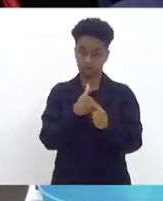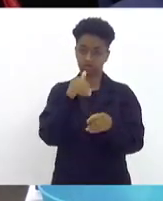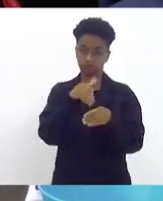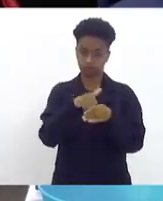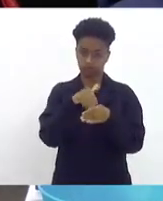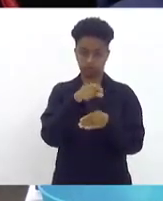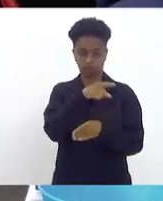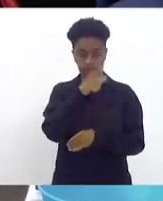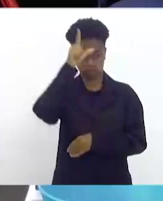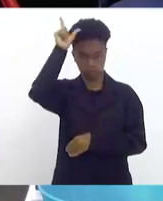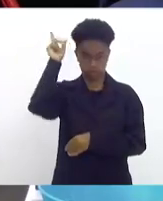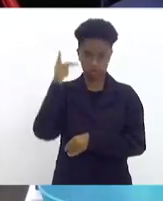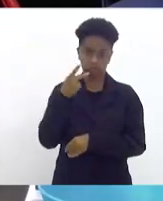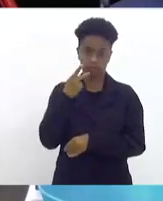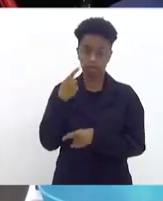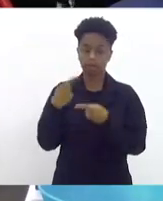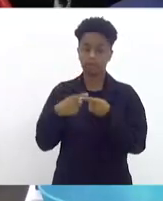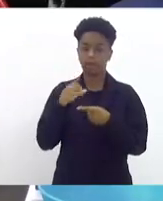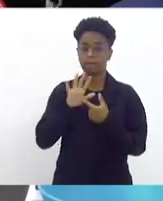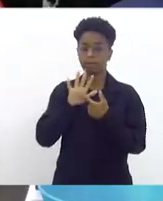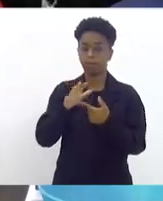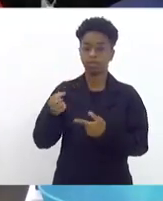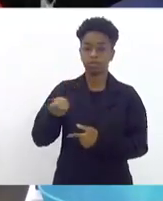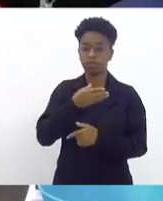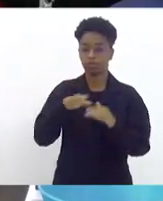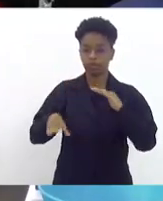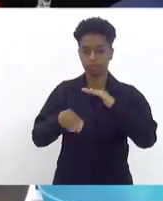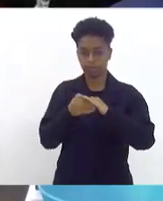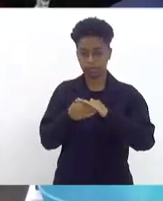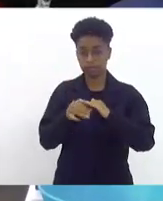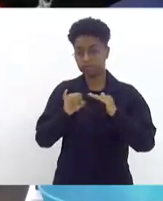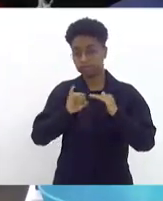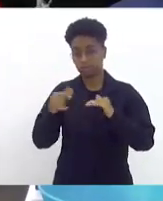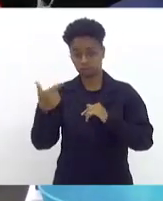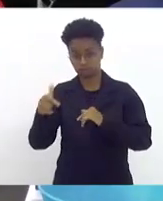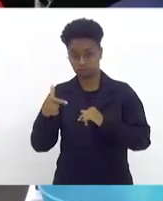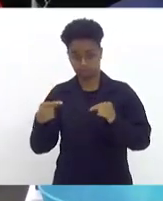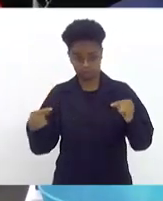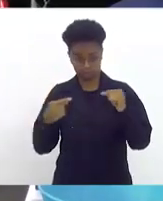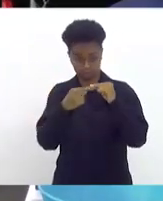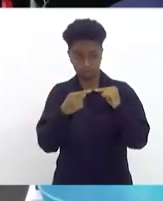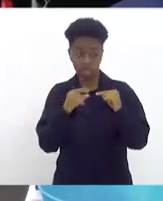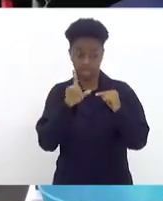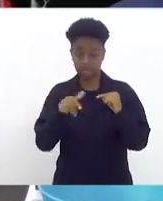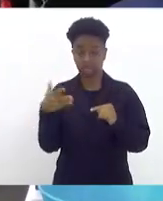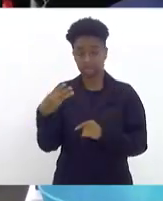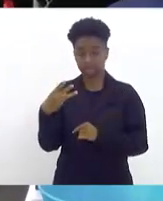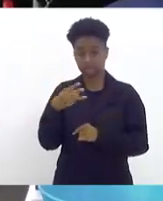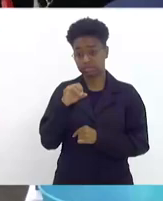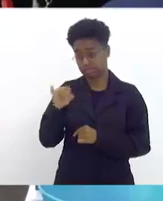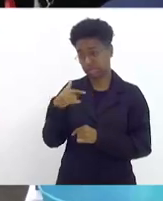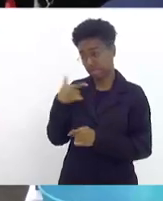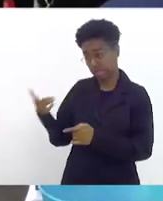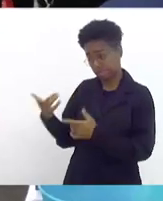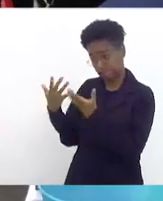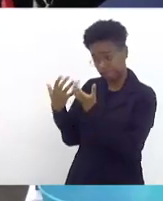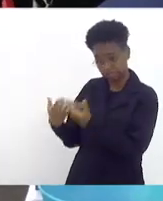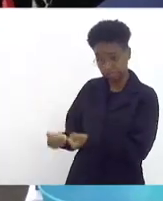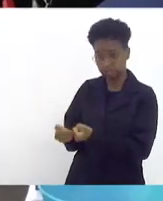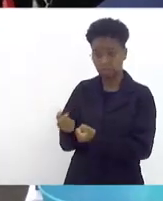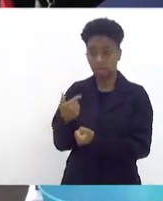a partir do momento que ela apresenta uma nova emenda que não tá no voto Deputado Luiz Paulo é um terceiro vota não sei que ele absorvente dela